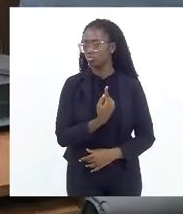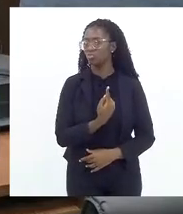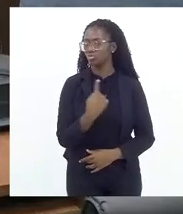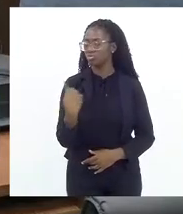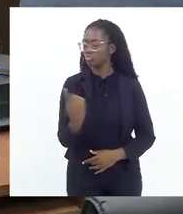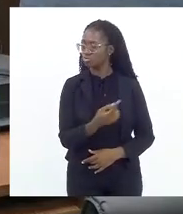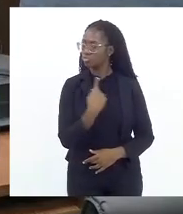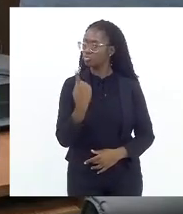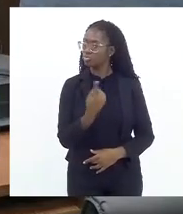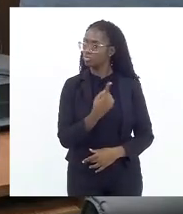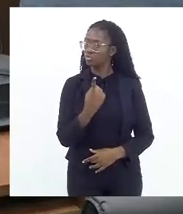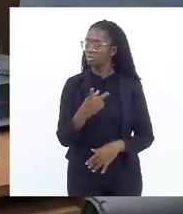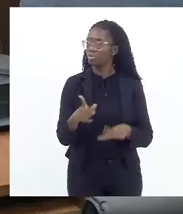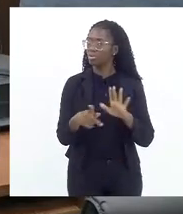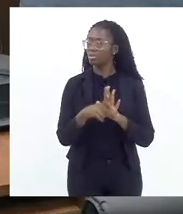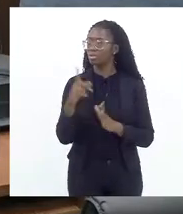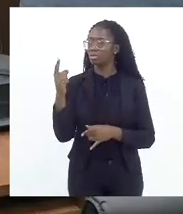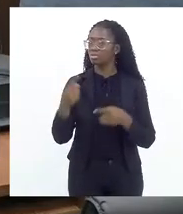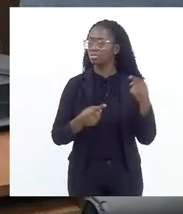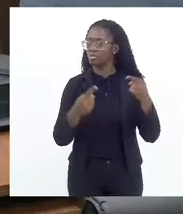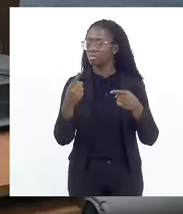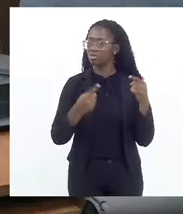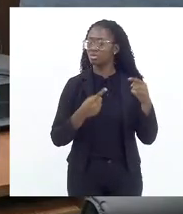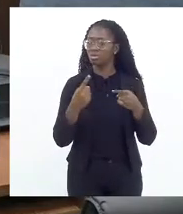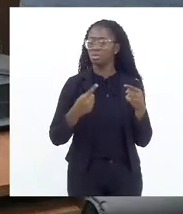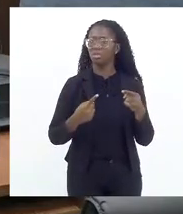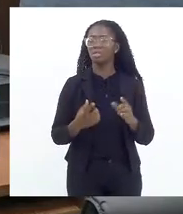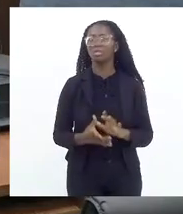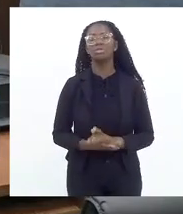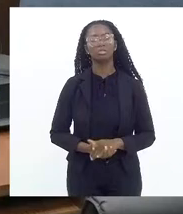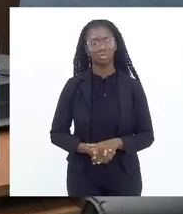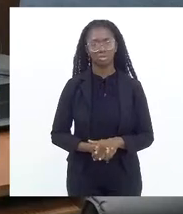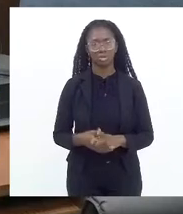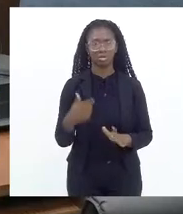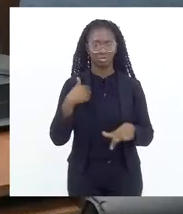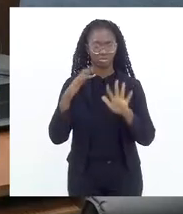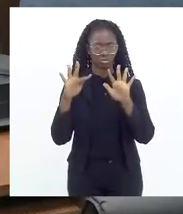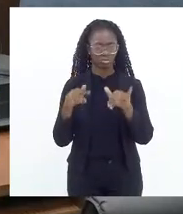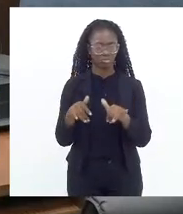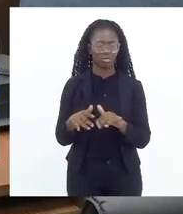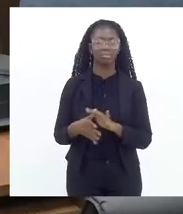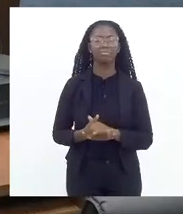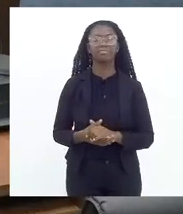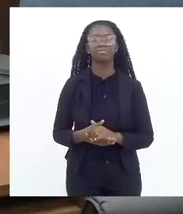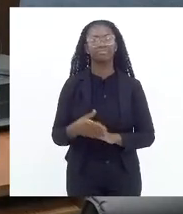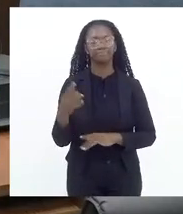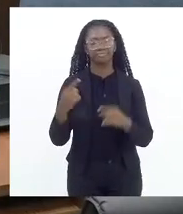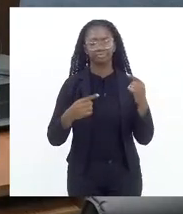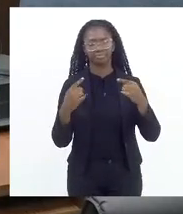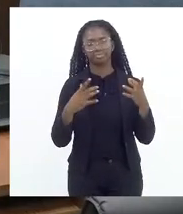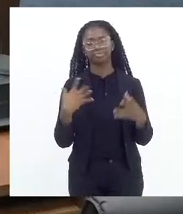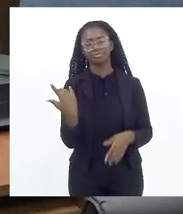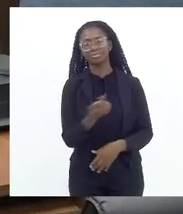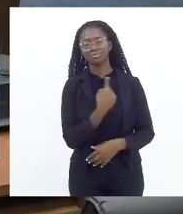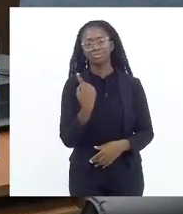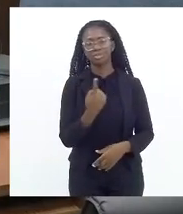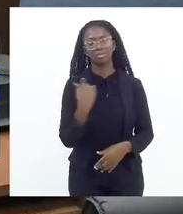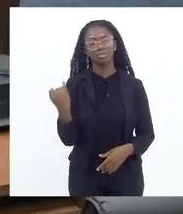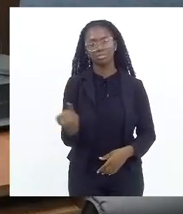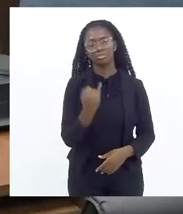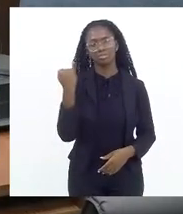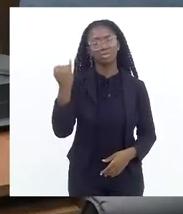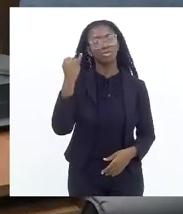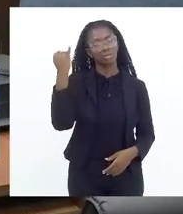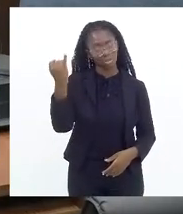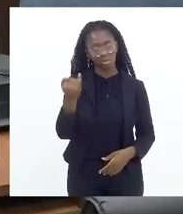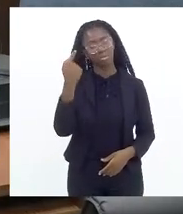enquanto parlamentares, para enquanto cidadãos, concluindo, presidenta, para nós é temerário, é